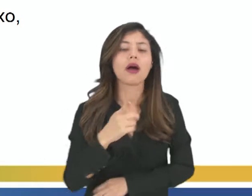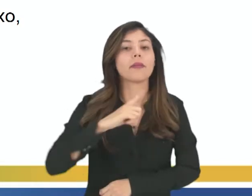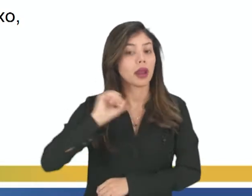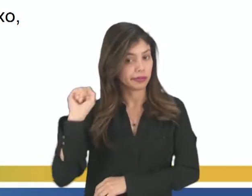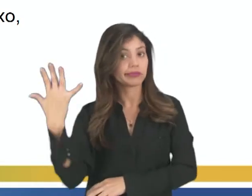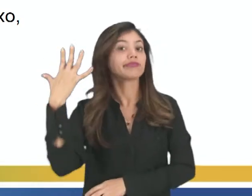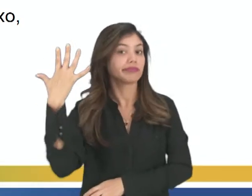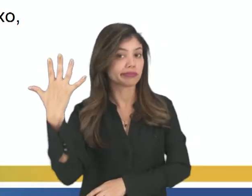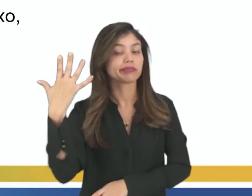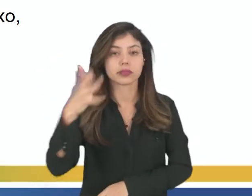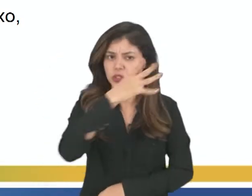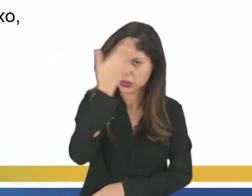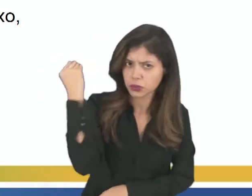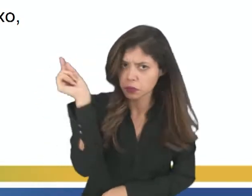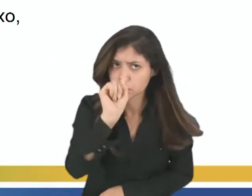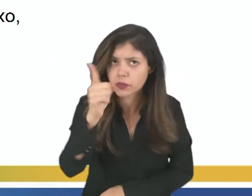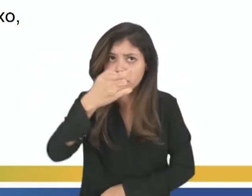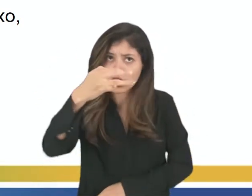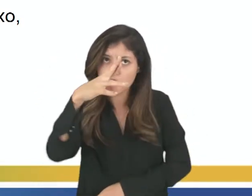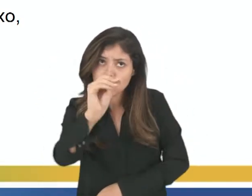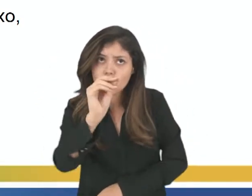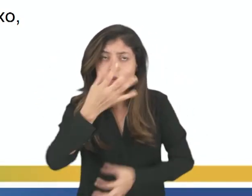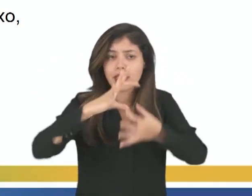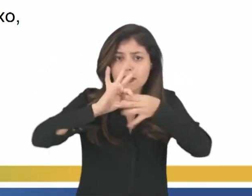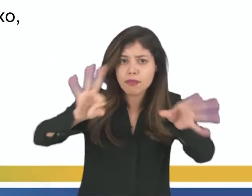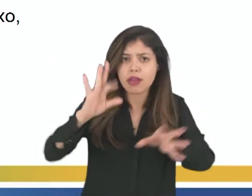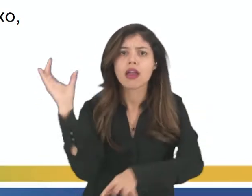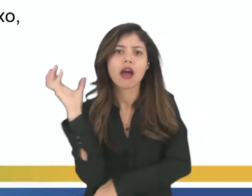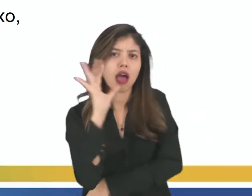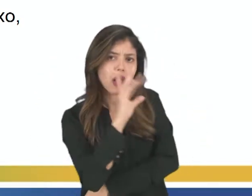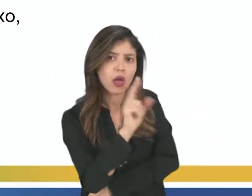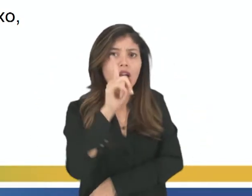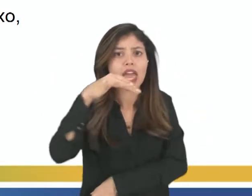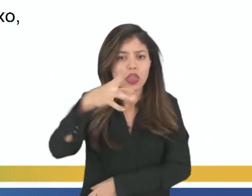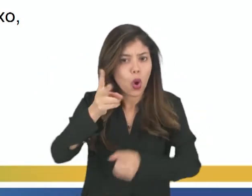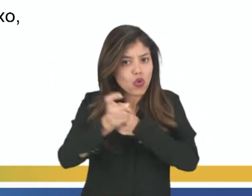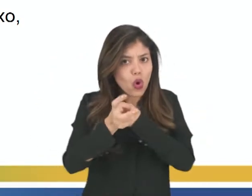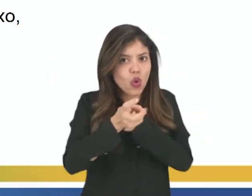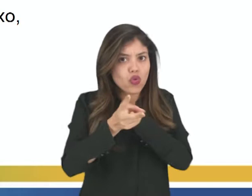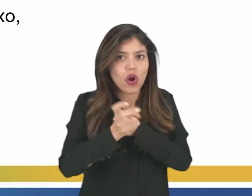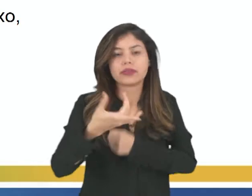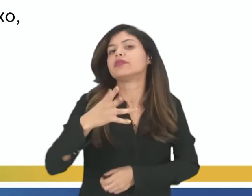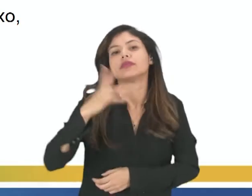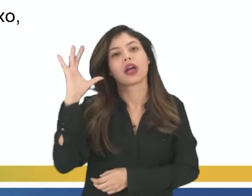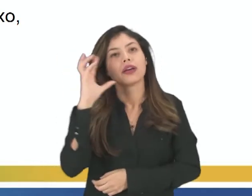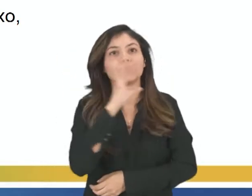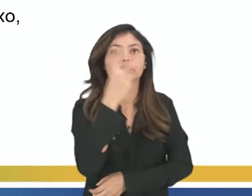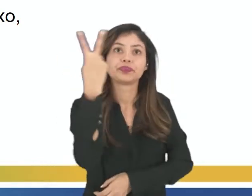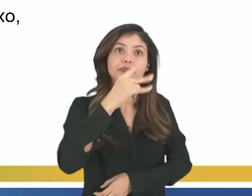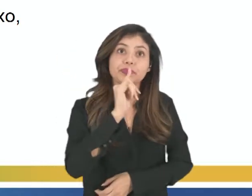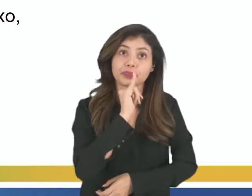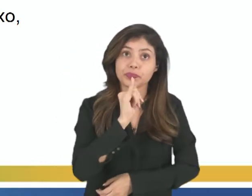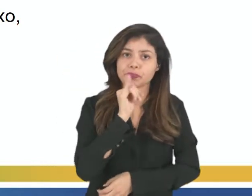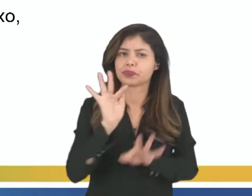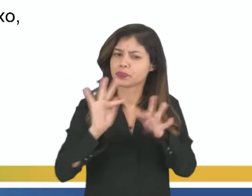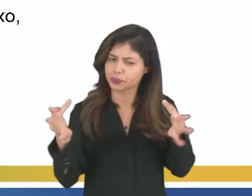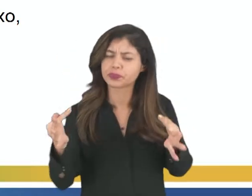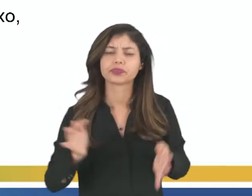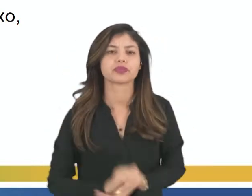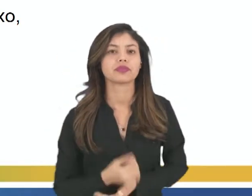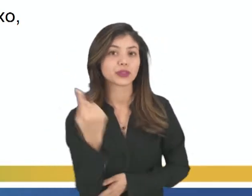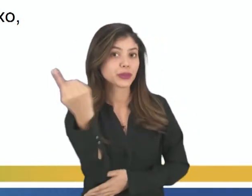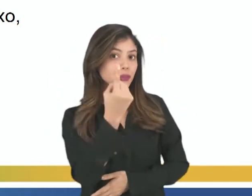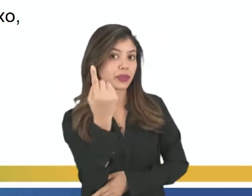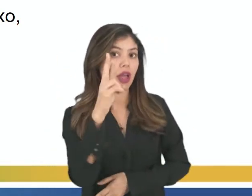acontecer. Não esqueça, exo libera calor, endo absorve calor. Temos na tela dois exemplos bem simples de